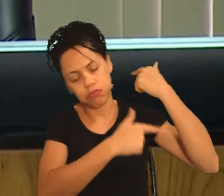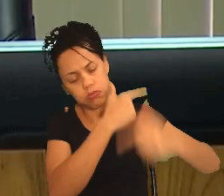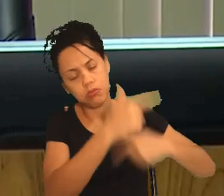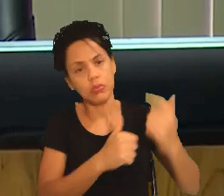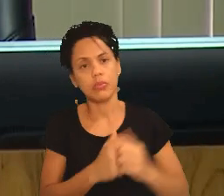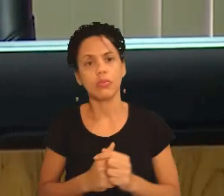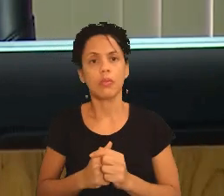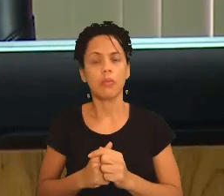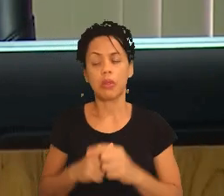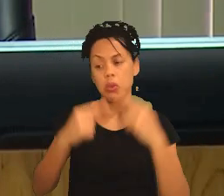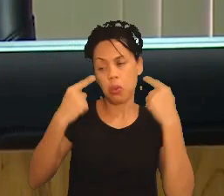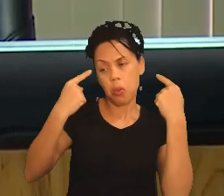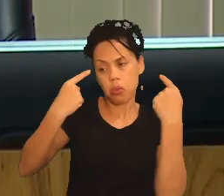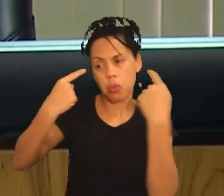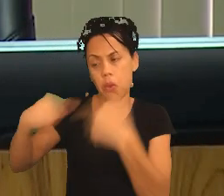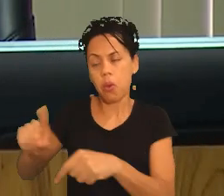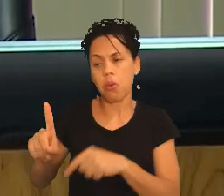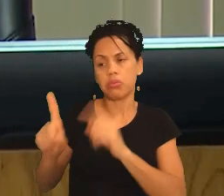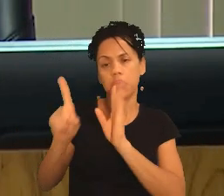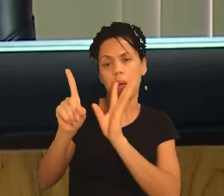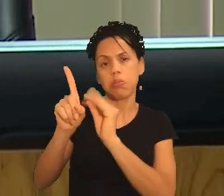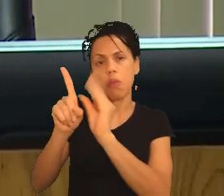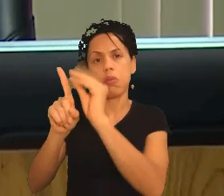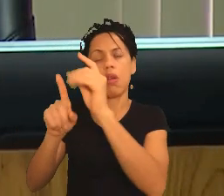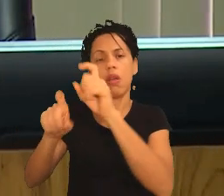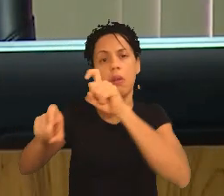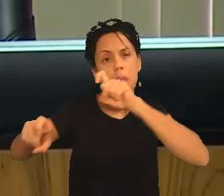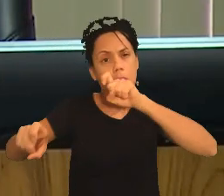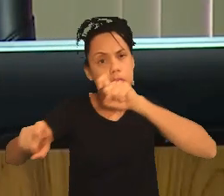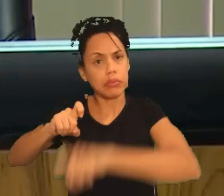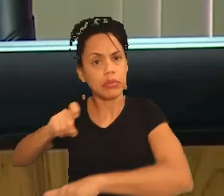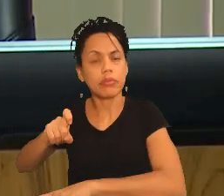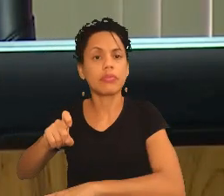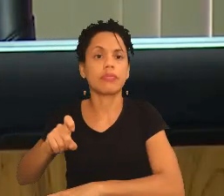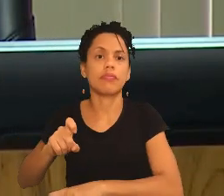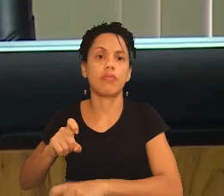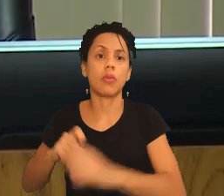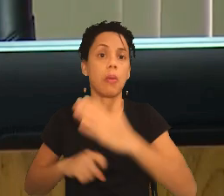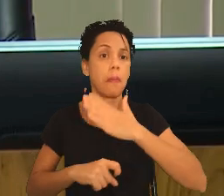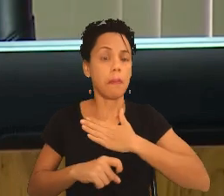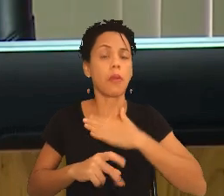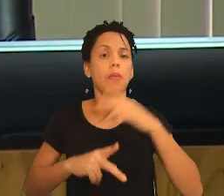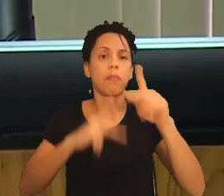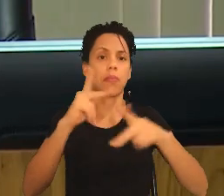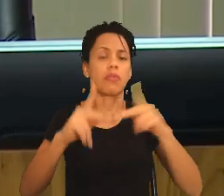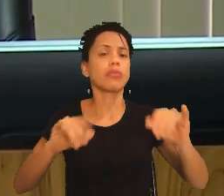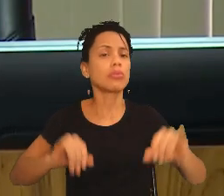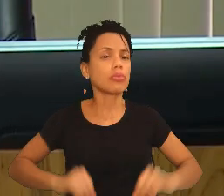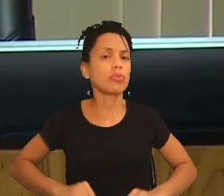matas. Tinha represálias, confinamentos, trabalho de escravo forçado,